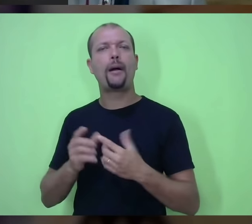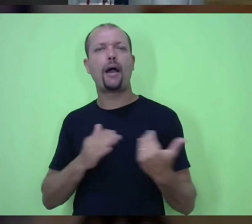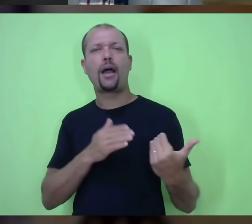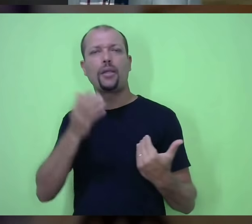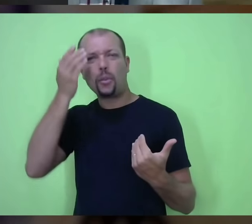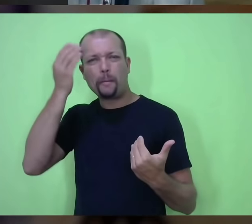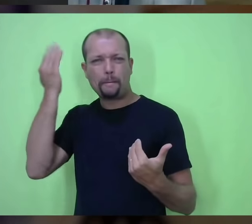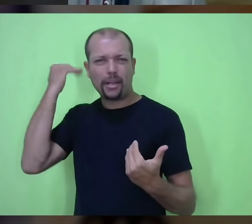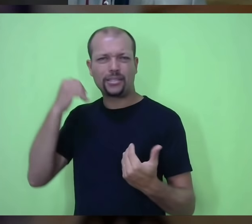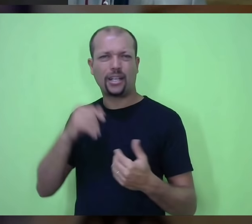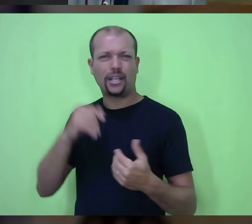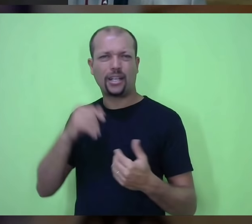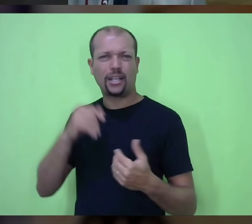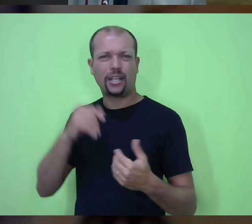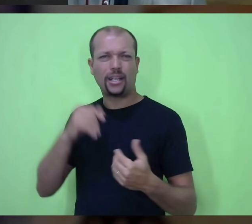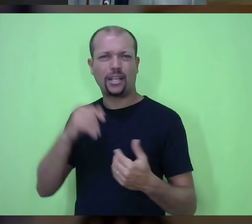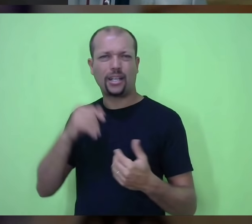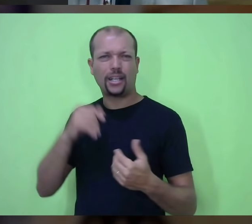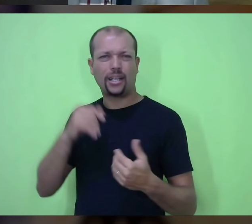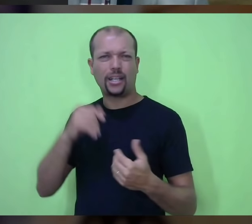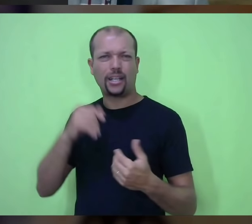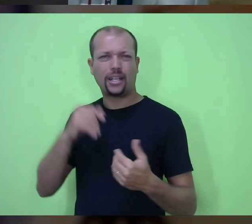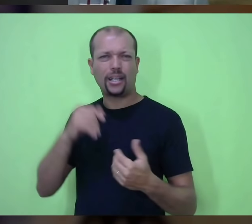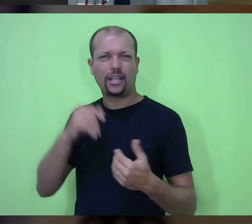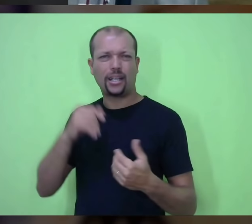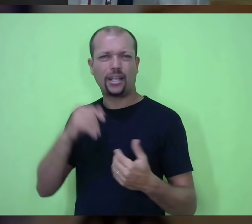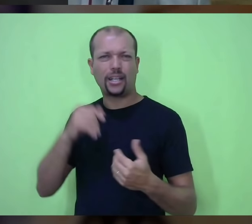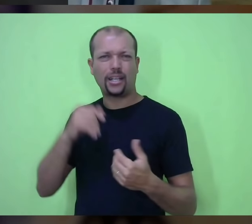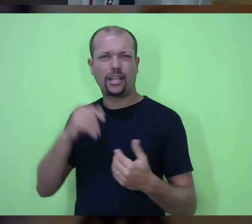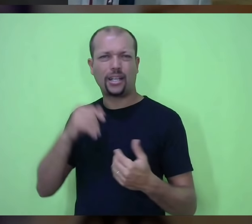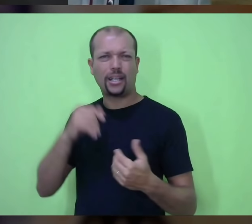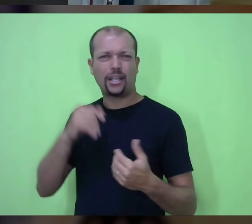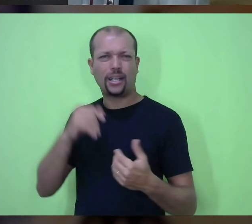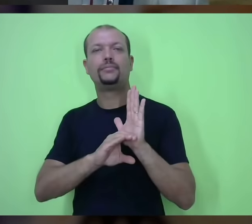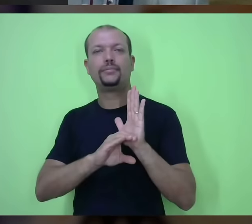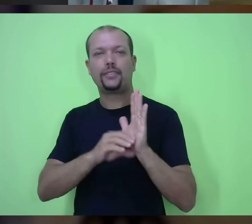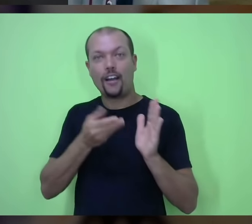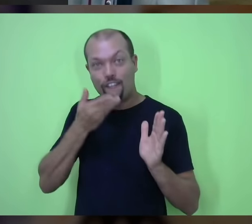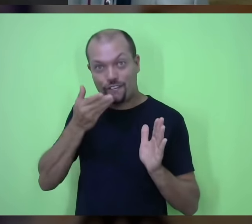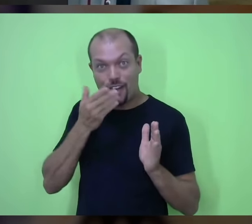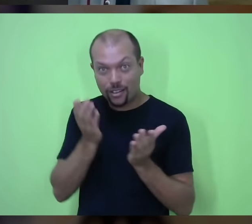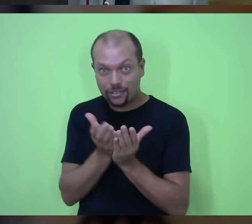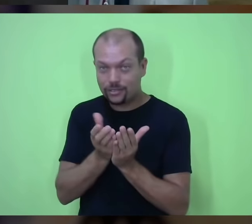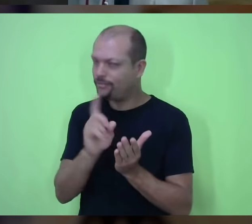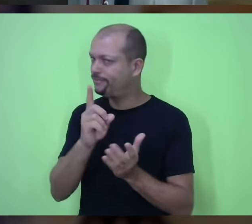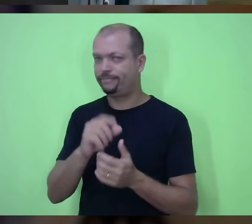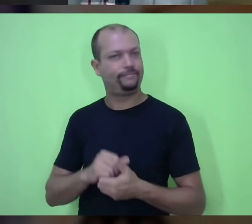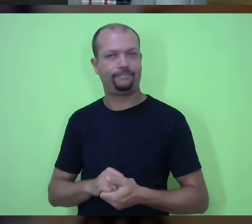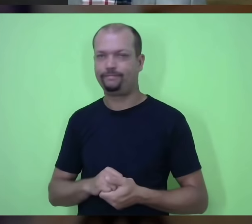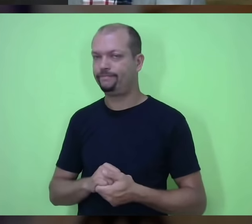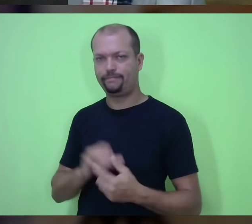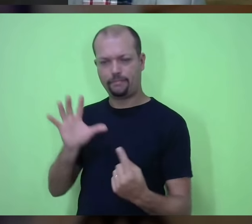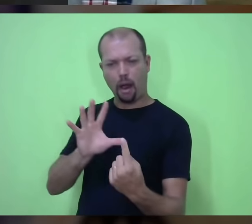era fácil ser cristão. Não era fácil. A oposição era bastante grande. Era bastante grande.